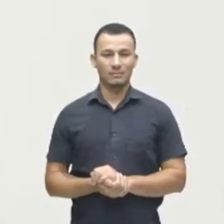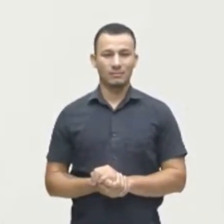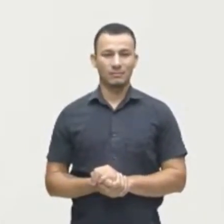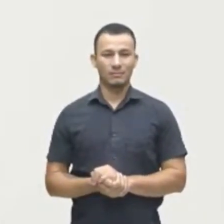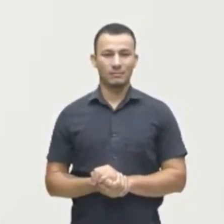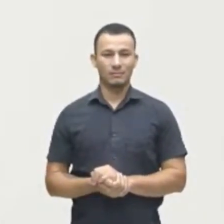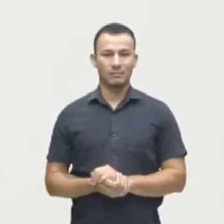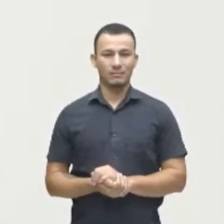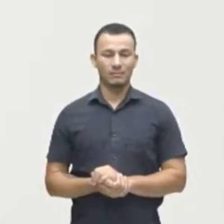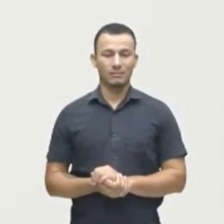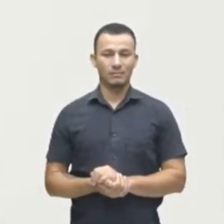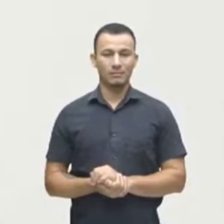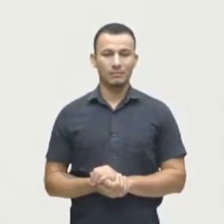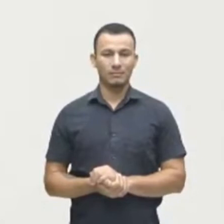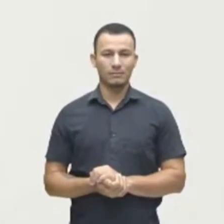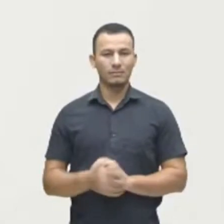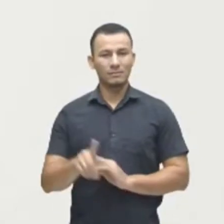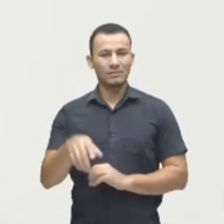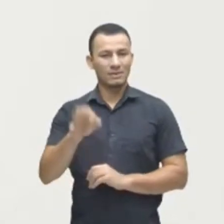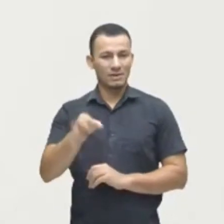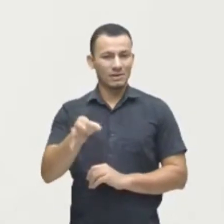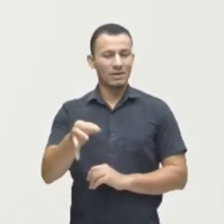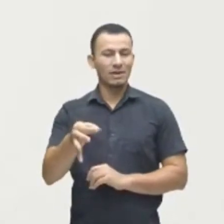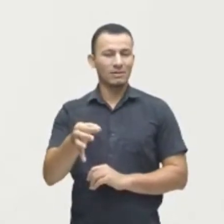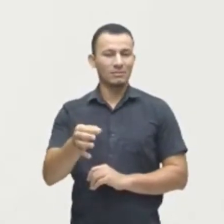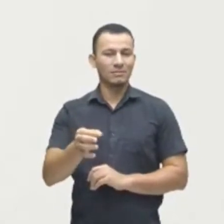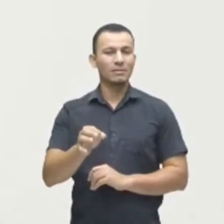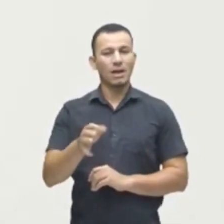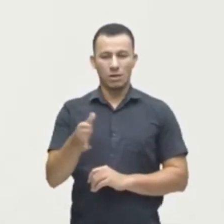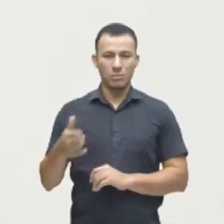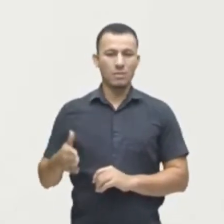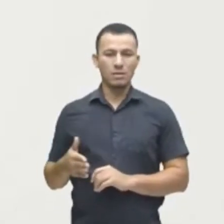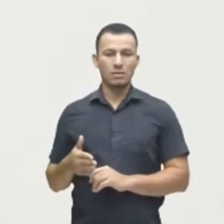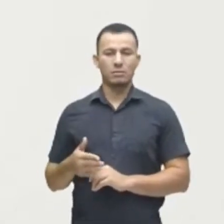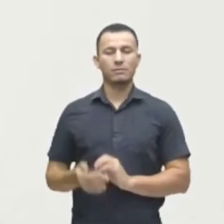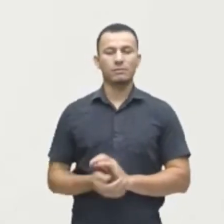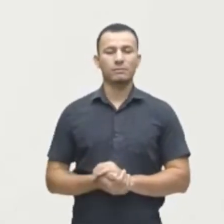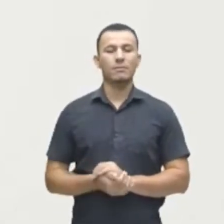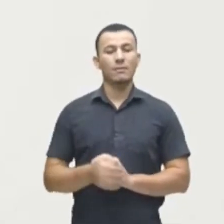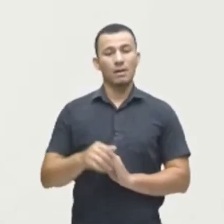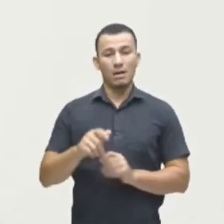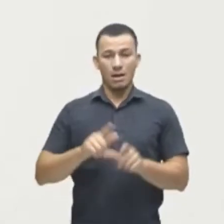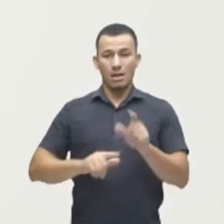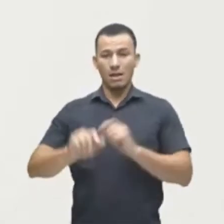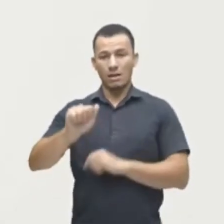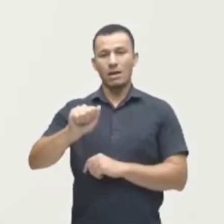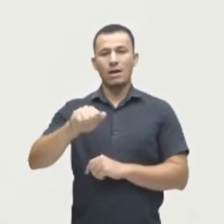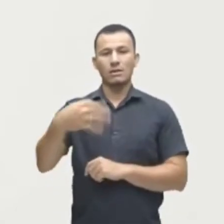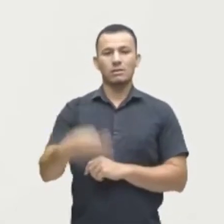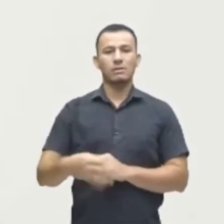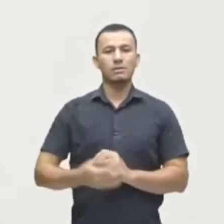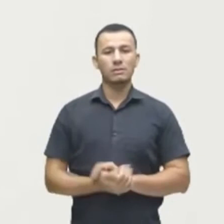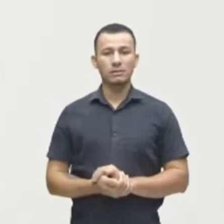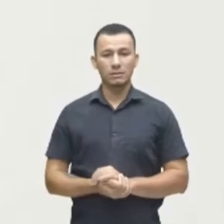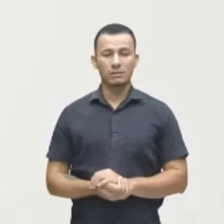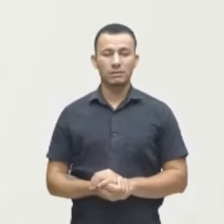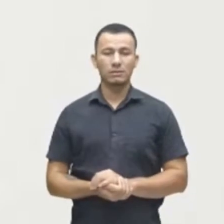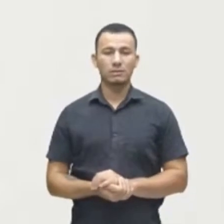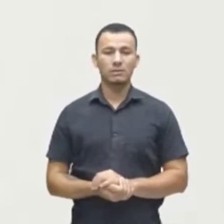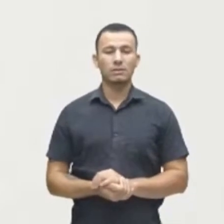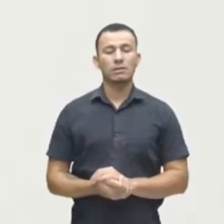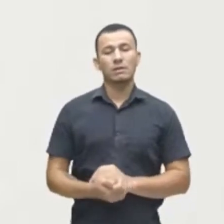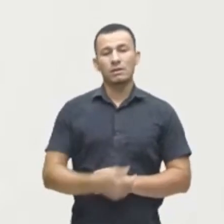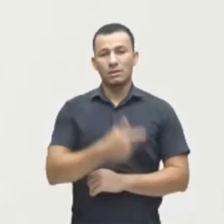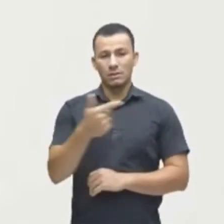Esse, muito bem, vocês marcaram, são os peixes. Letra A. Para a